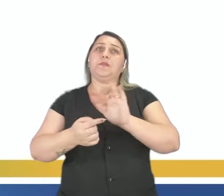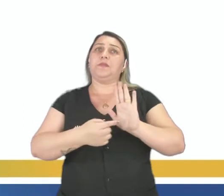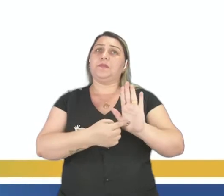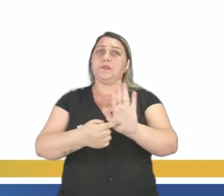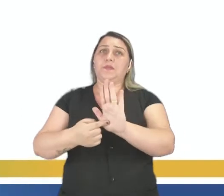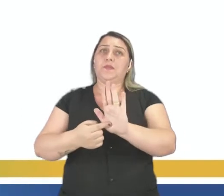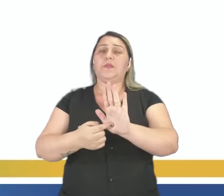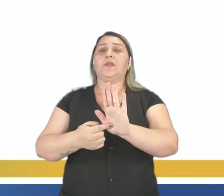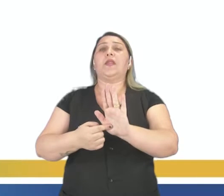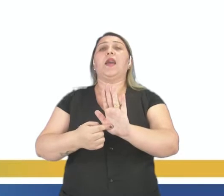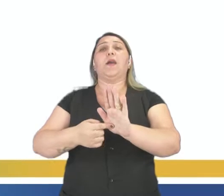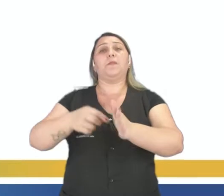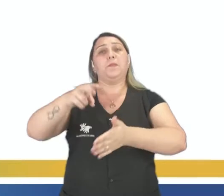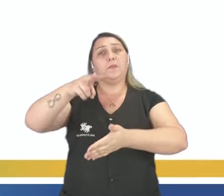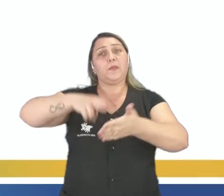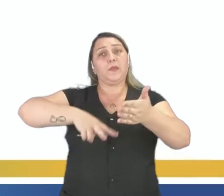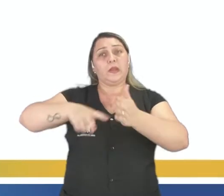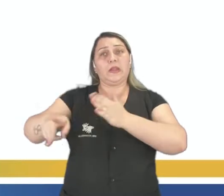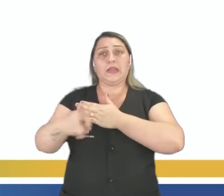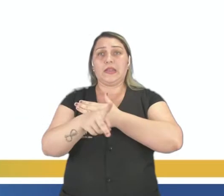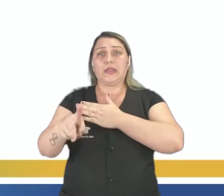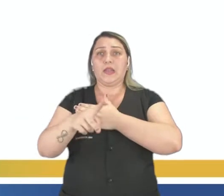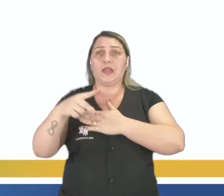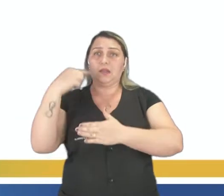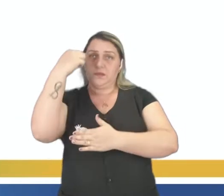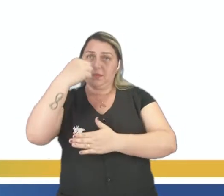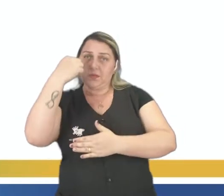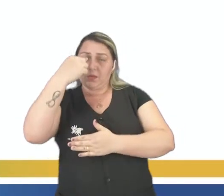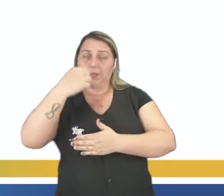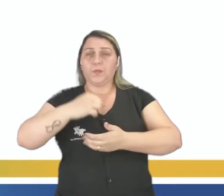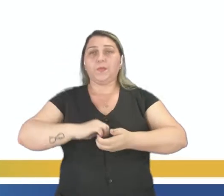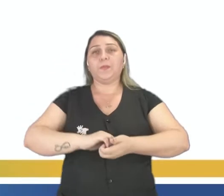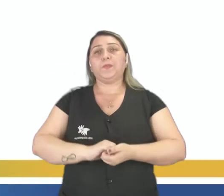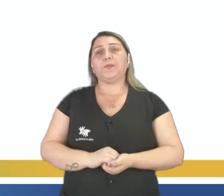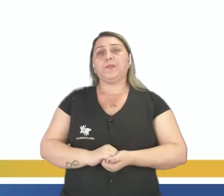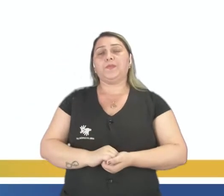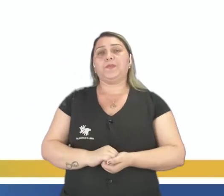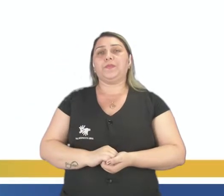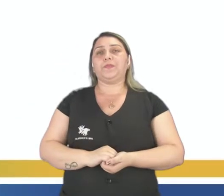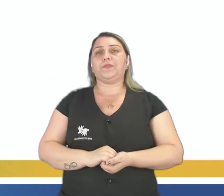desarrollo, clímax y desenlace, ¿ok?